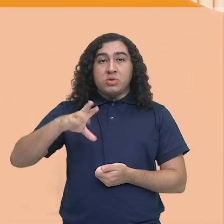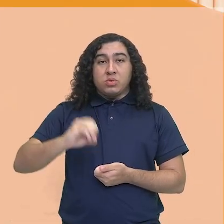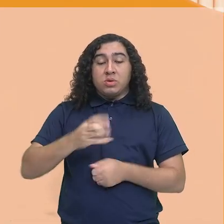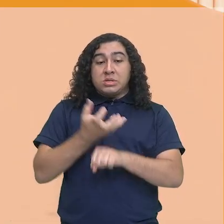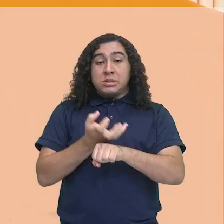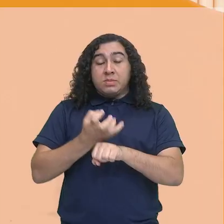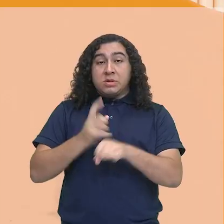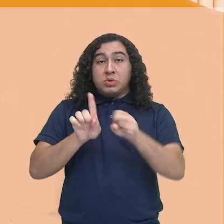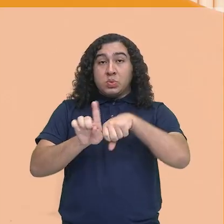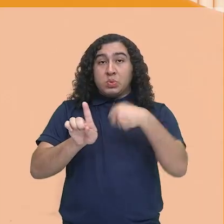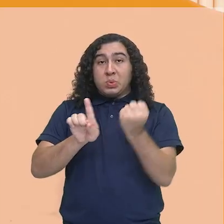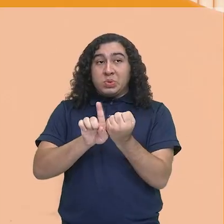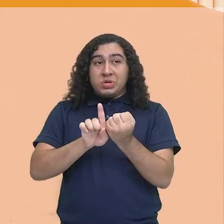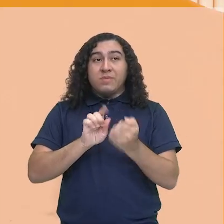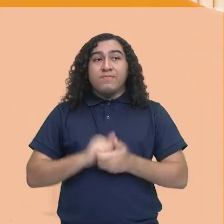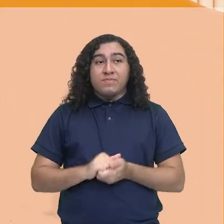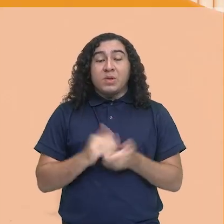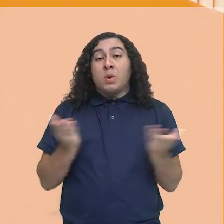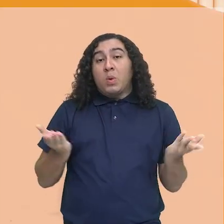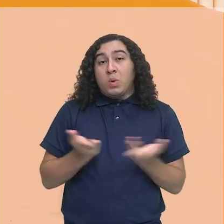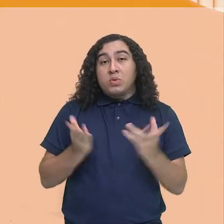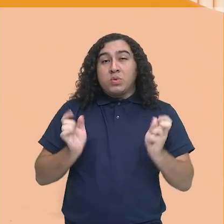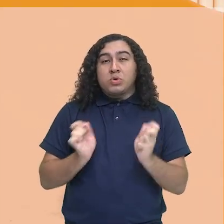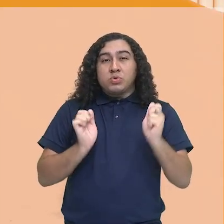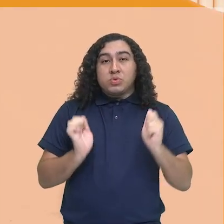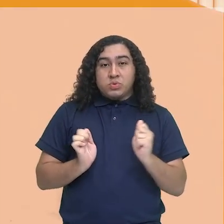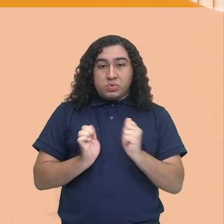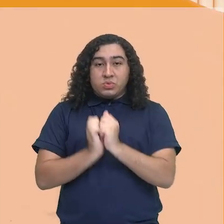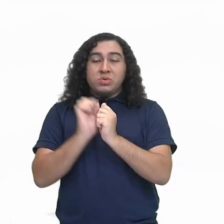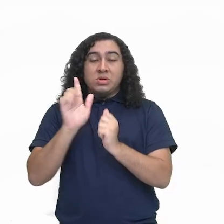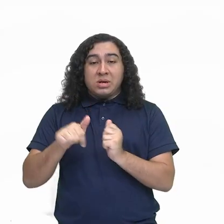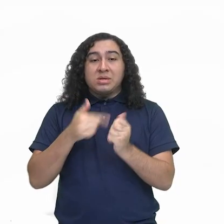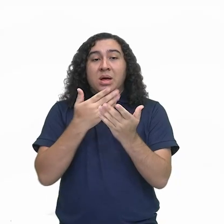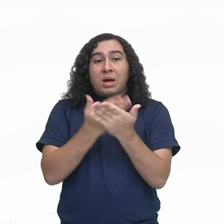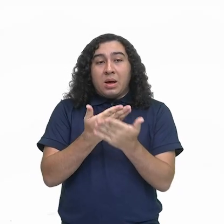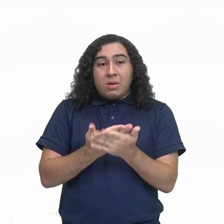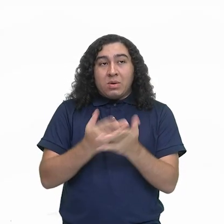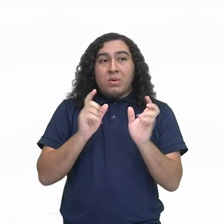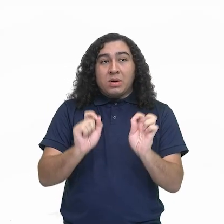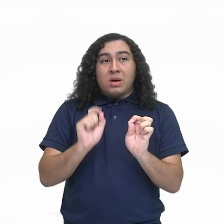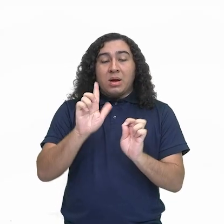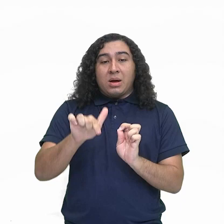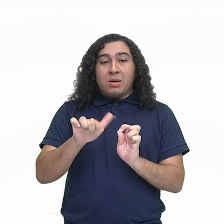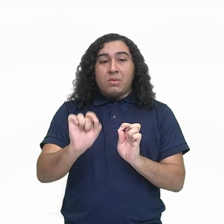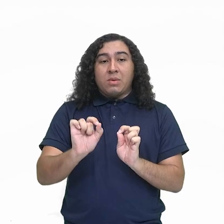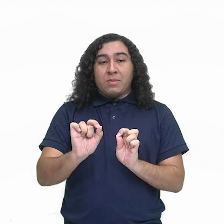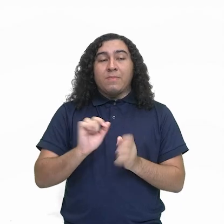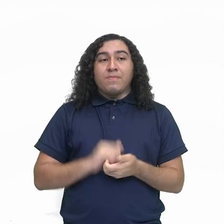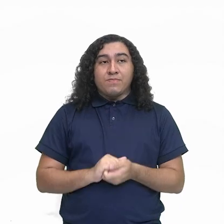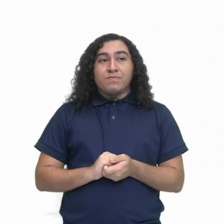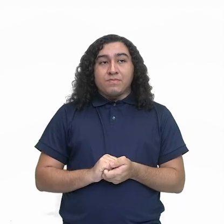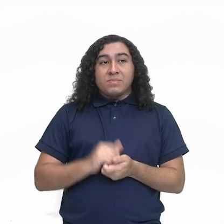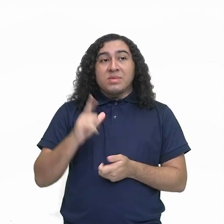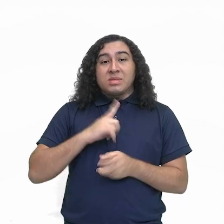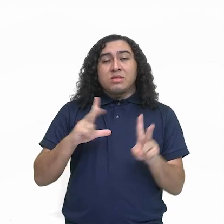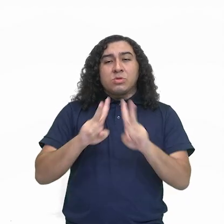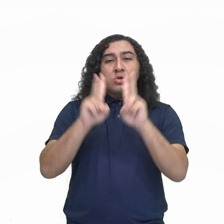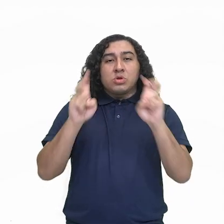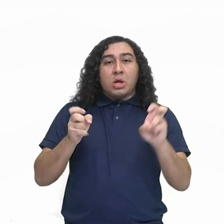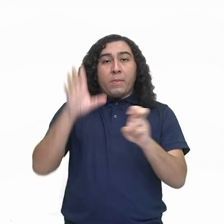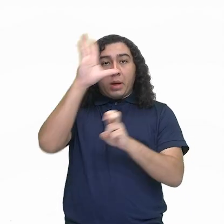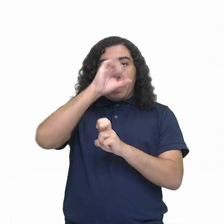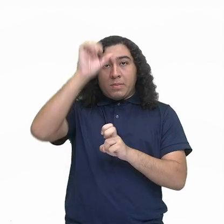componente Sociologia, e vou estar com vocês nessa aula aqui para desenvolvermos esse tema de